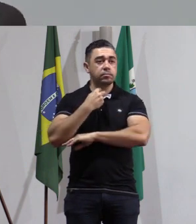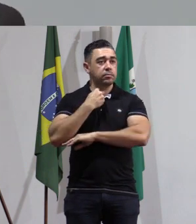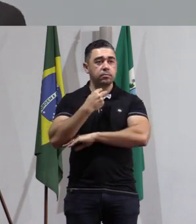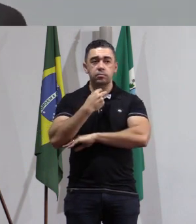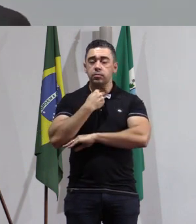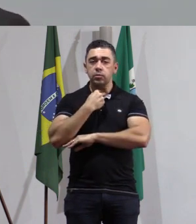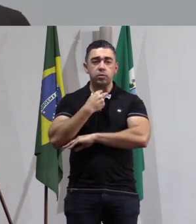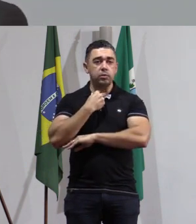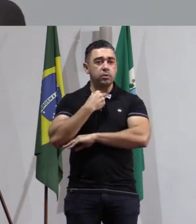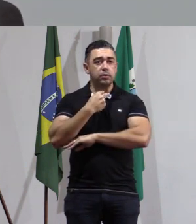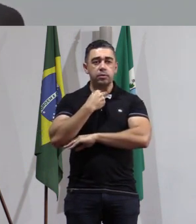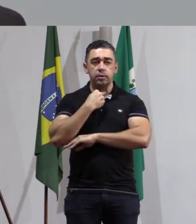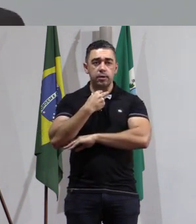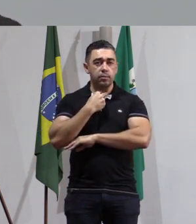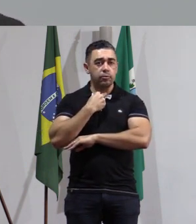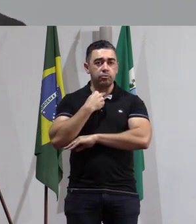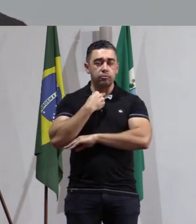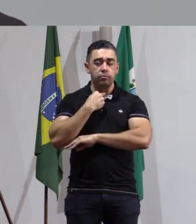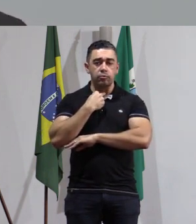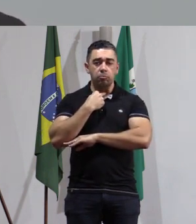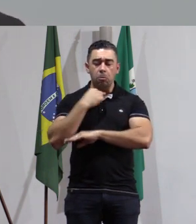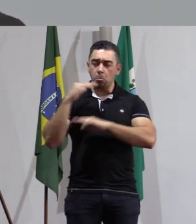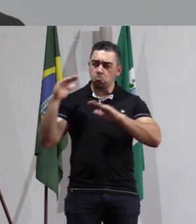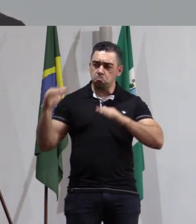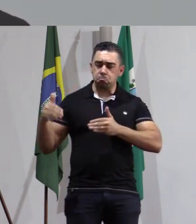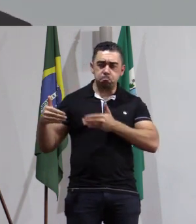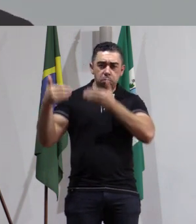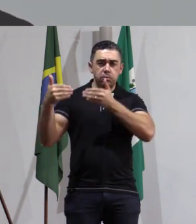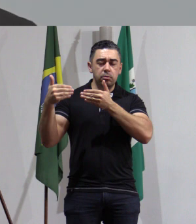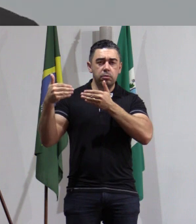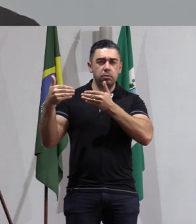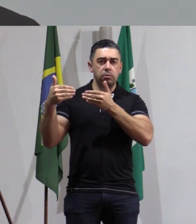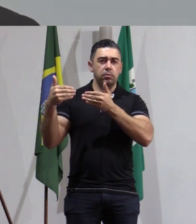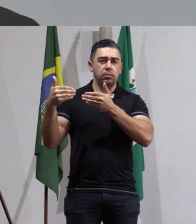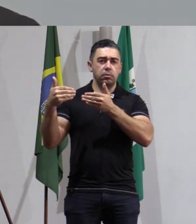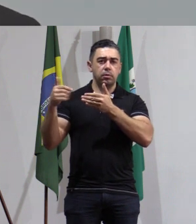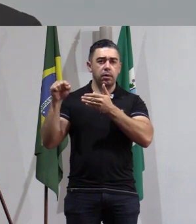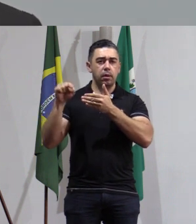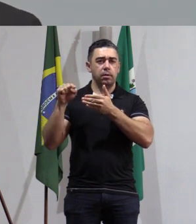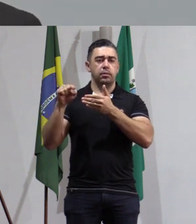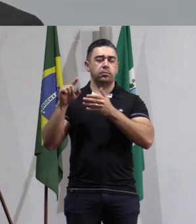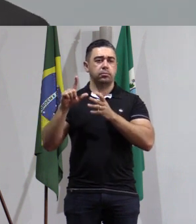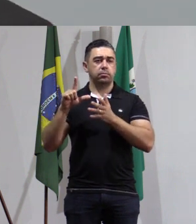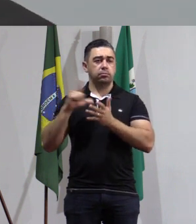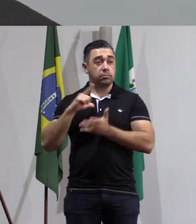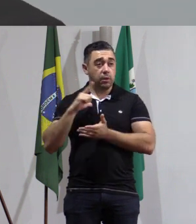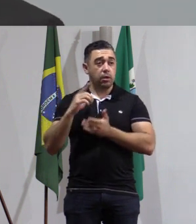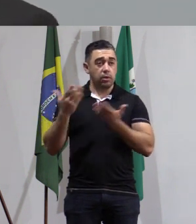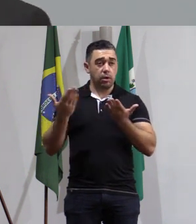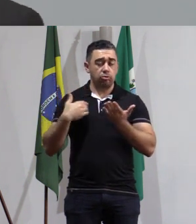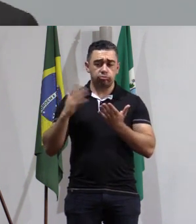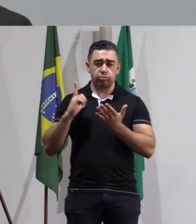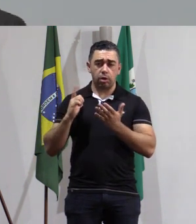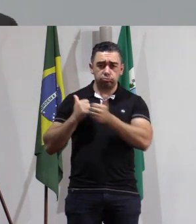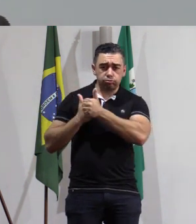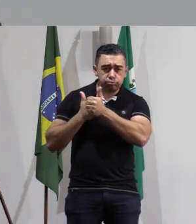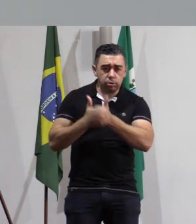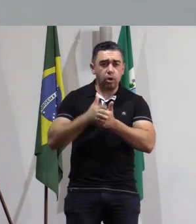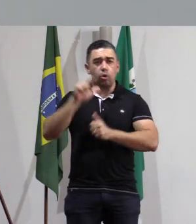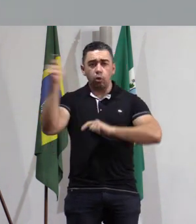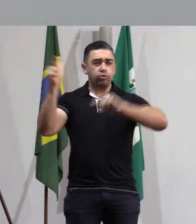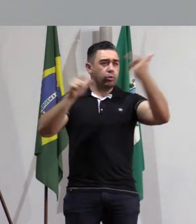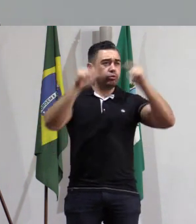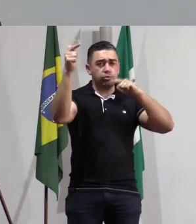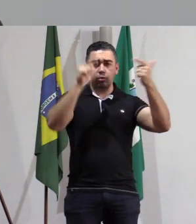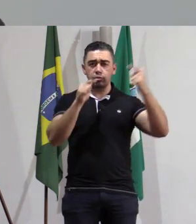nos furtar a enfrentar essa discussão e essa questão. Eu tenho acompanhado, naturalmente, o que as outras instituições